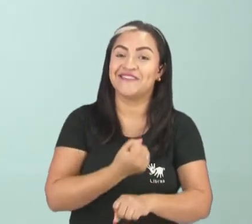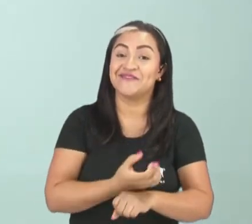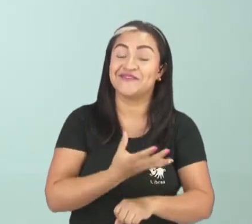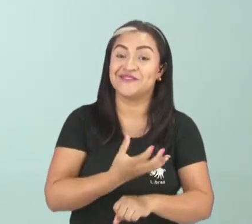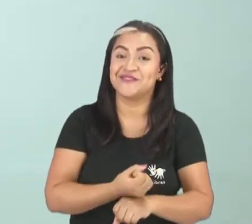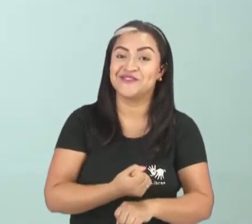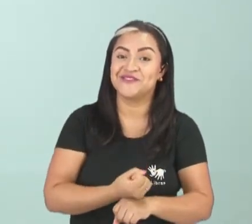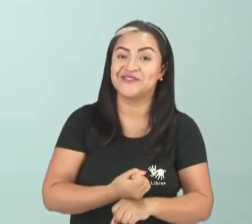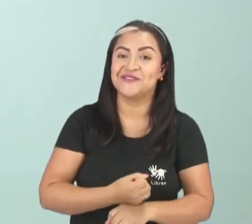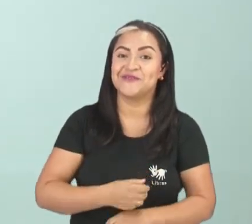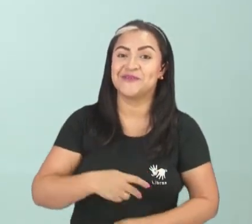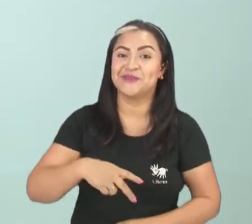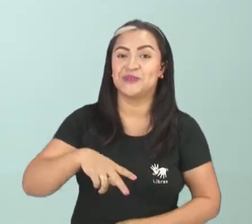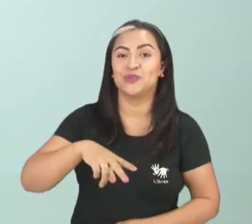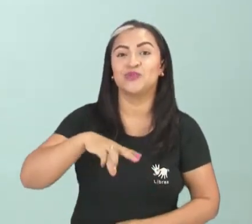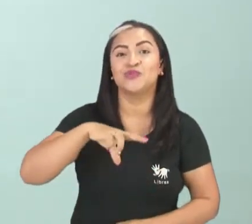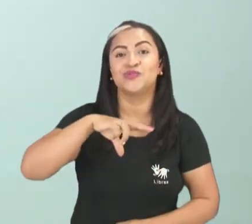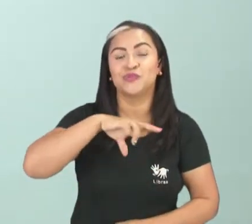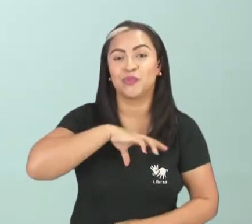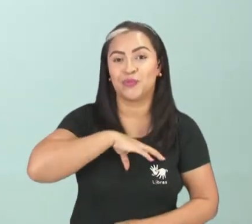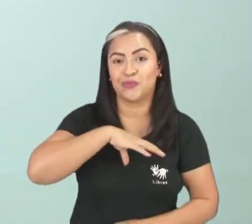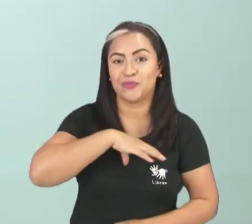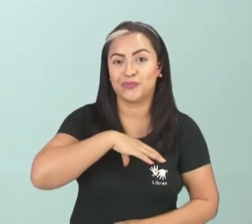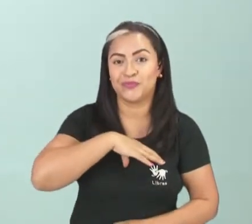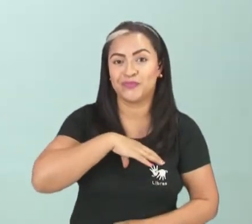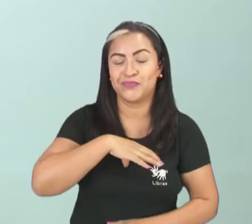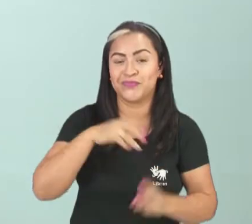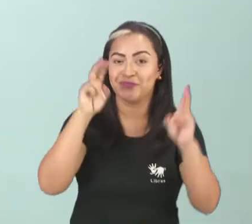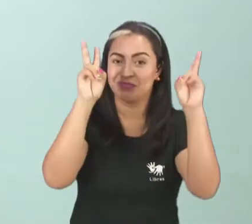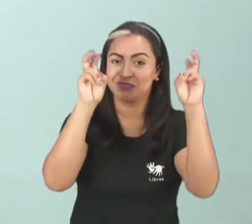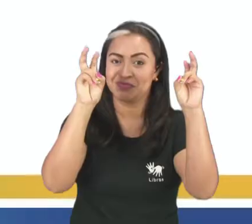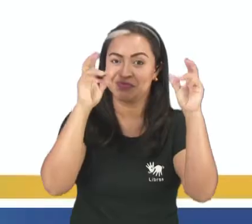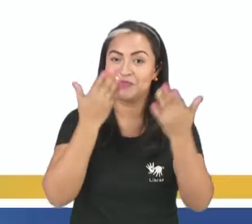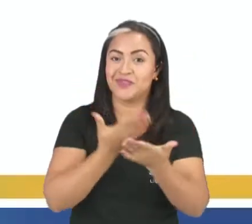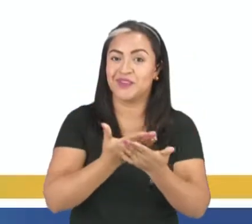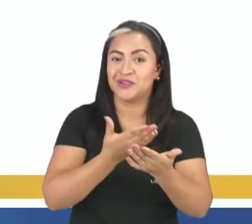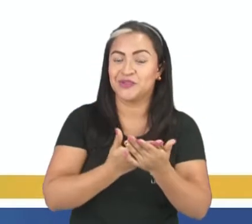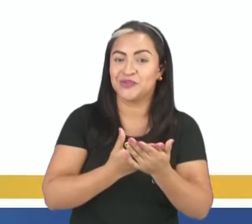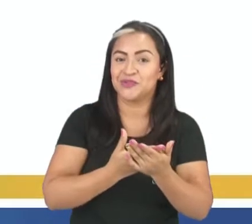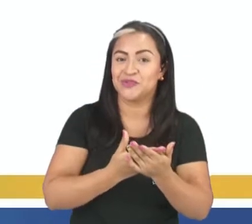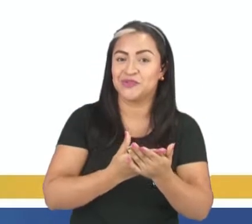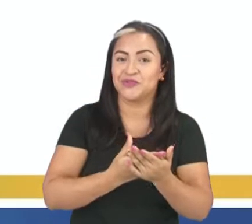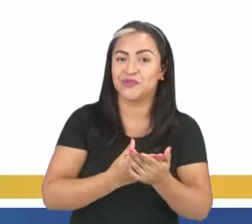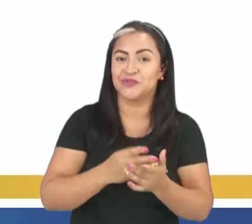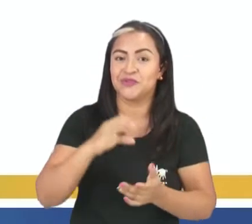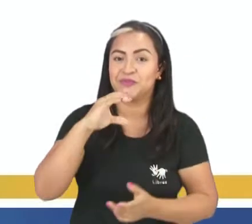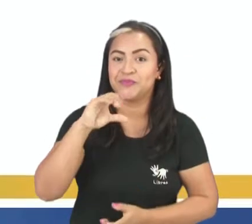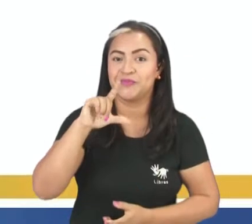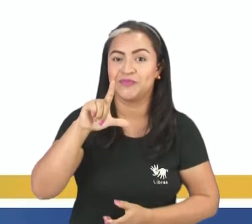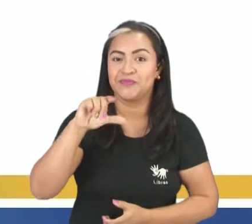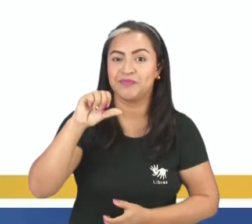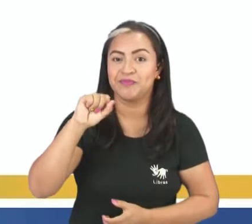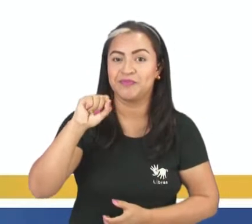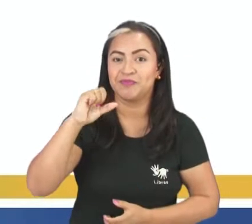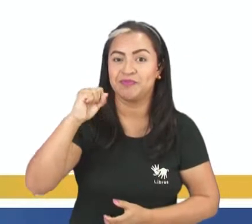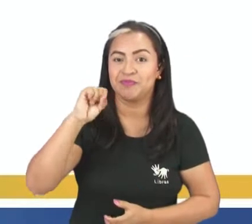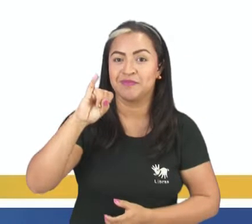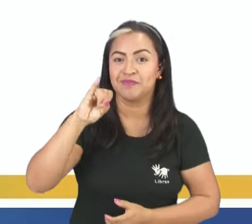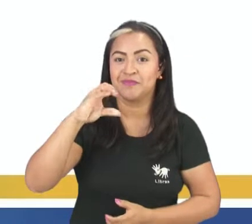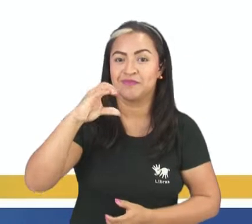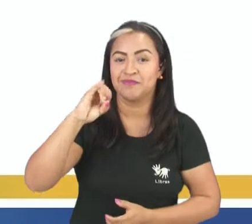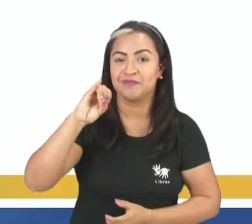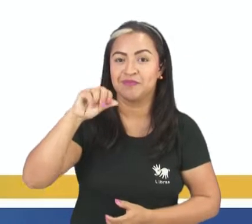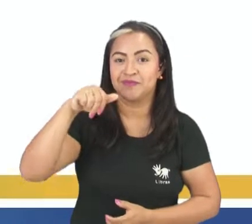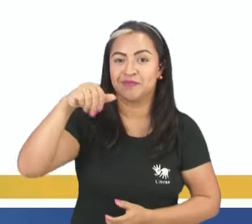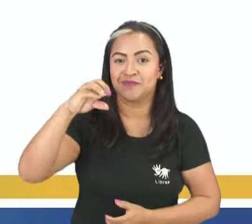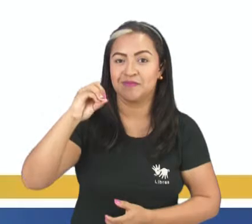escola literária, classicismo, tá? Vamos lá? Então, o